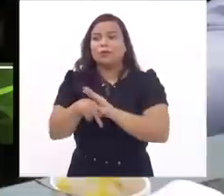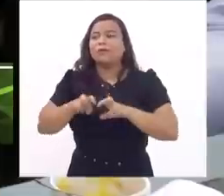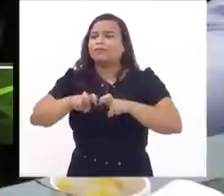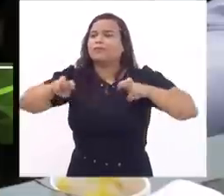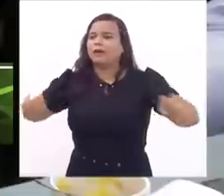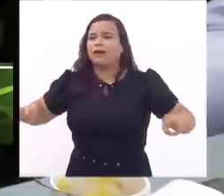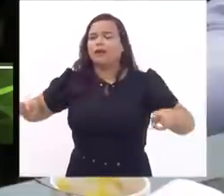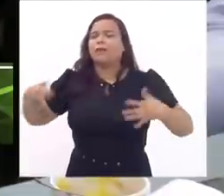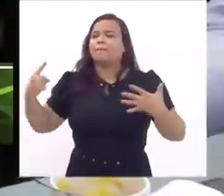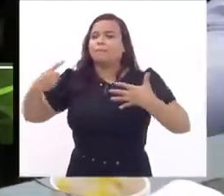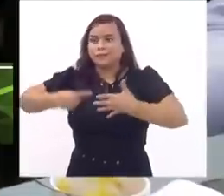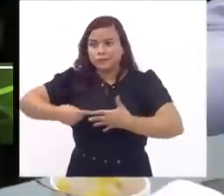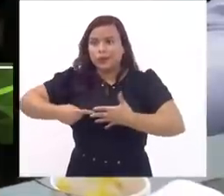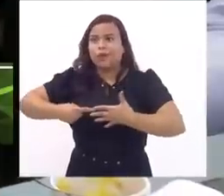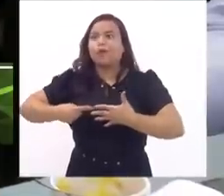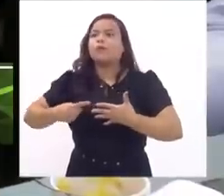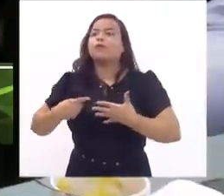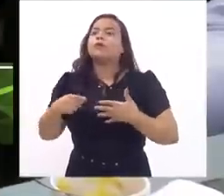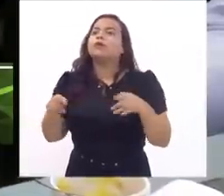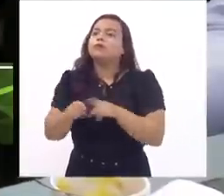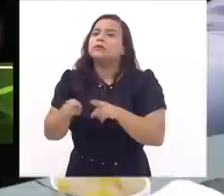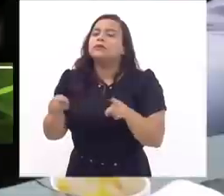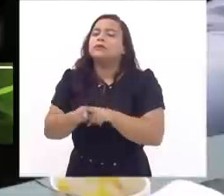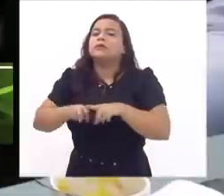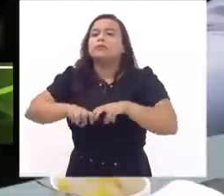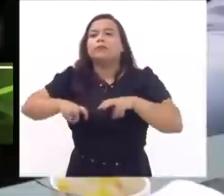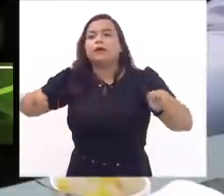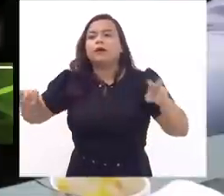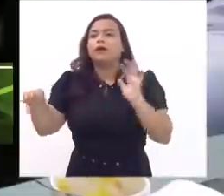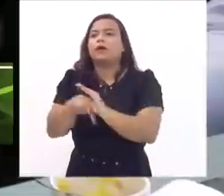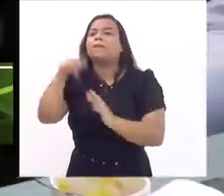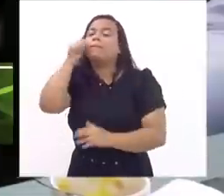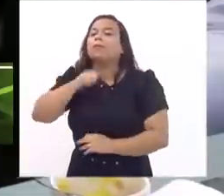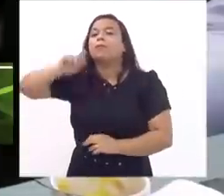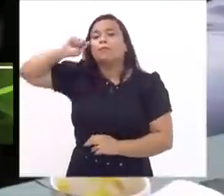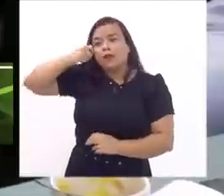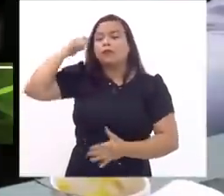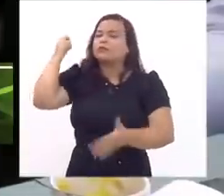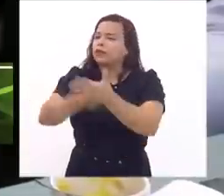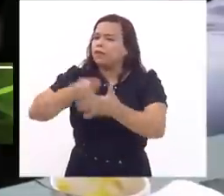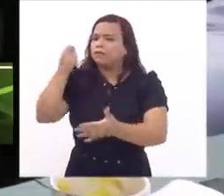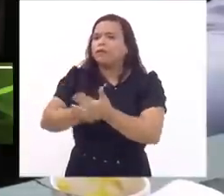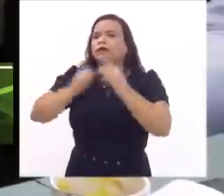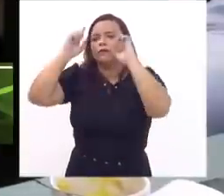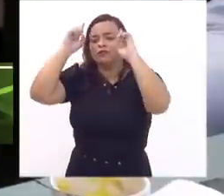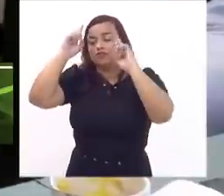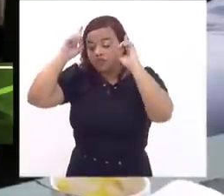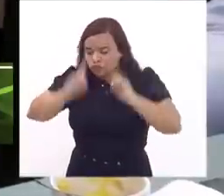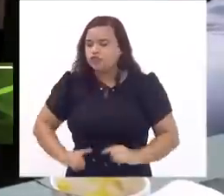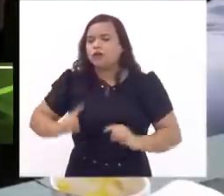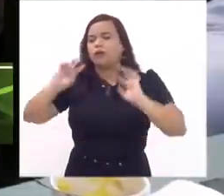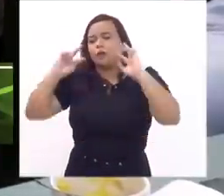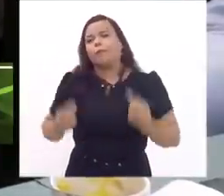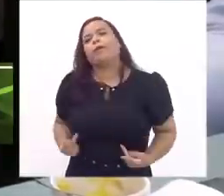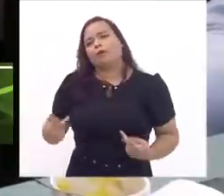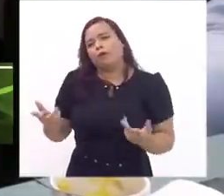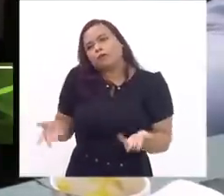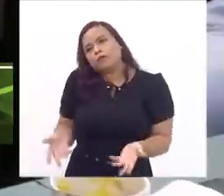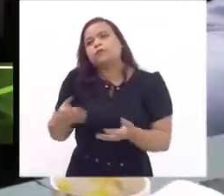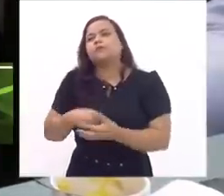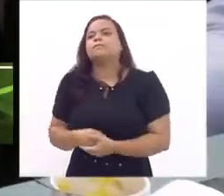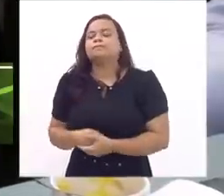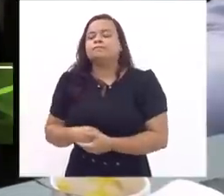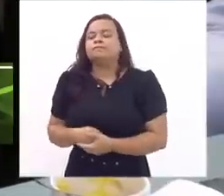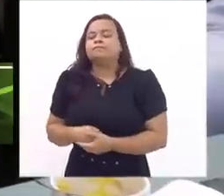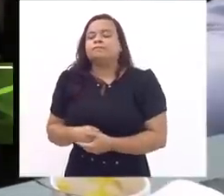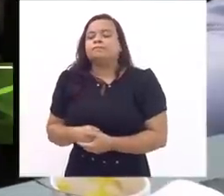do PSOL, para a bancada de mulheres pretas, defensoras dos direitos humanos que somos. Então, nesse